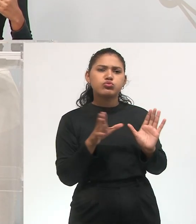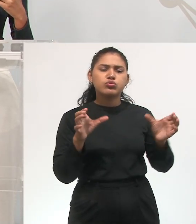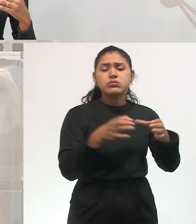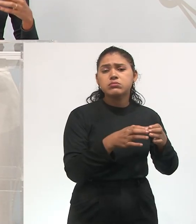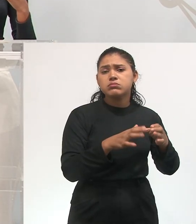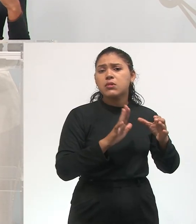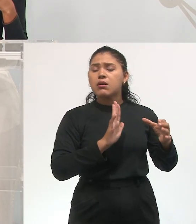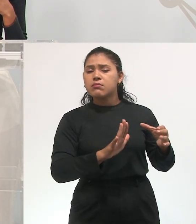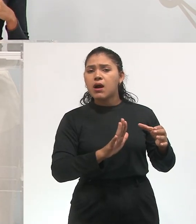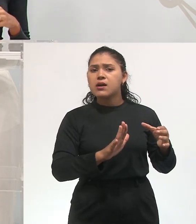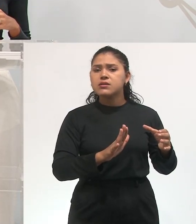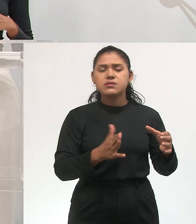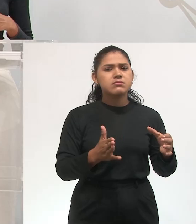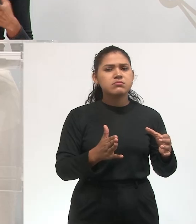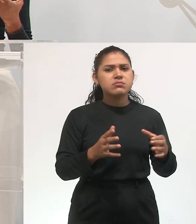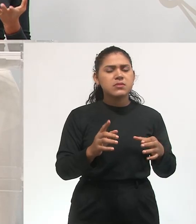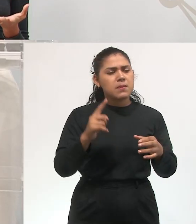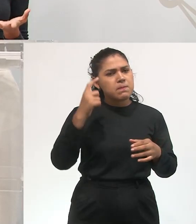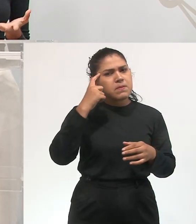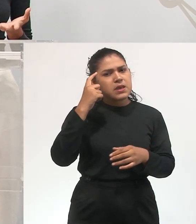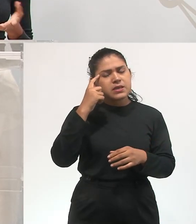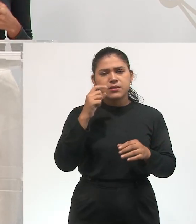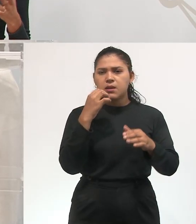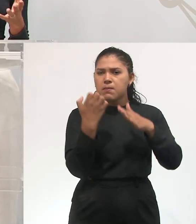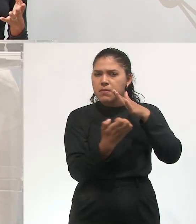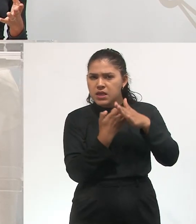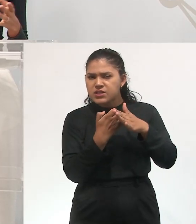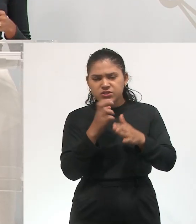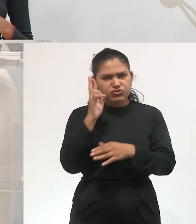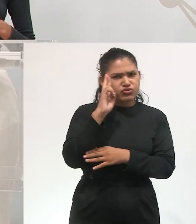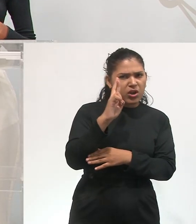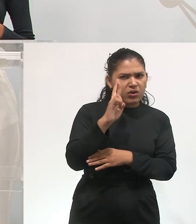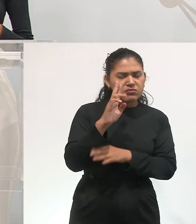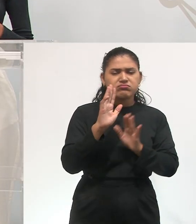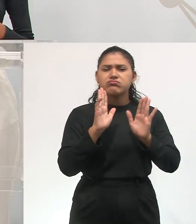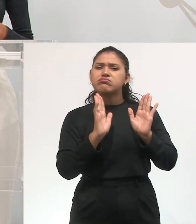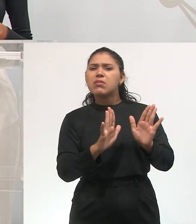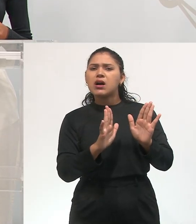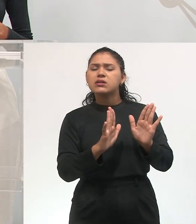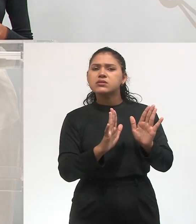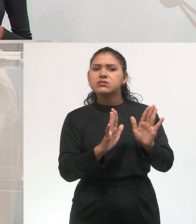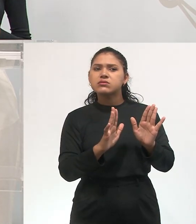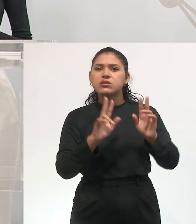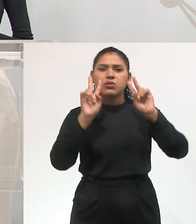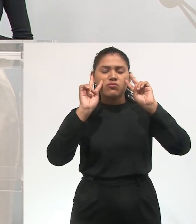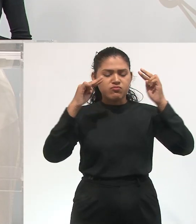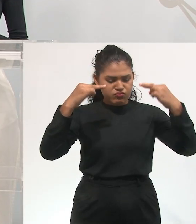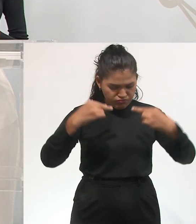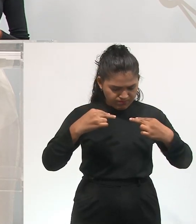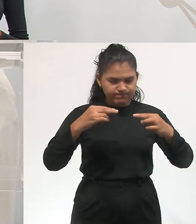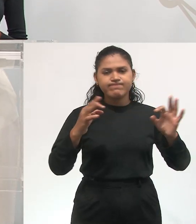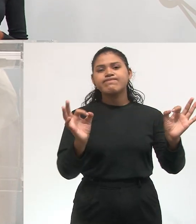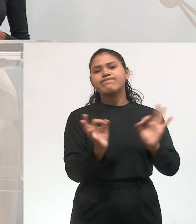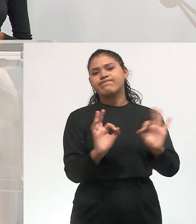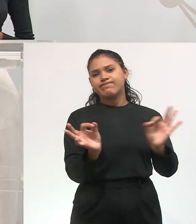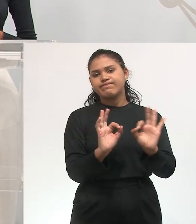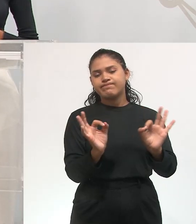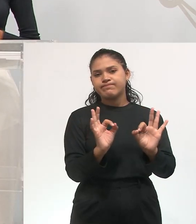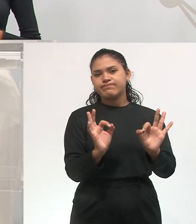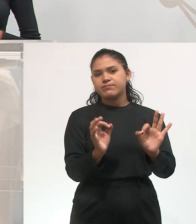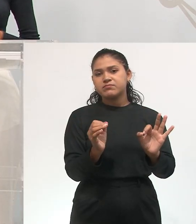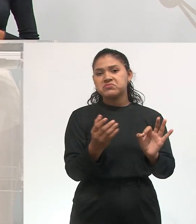de classe trabalhadora que deveria ter, justamente para que pudessem ir atrás dos seus